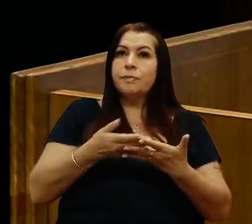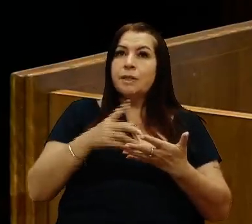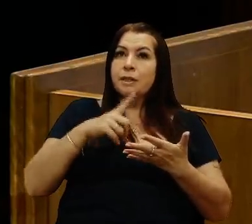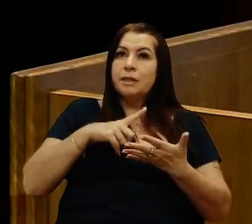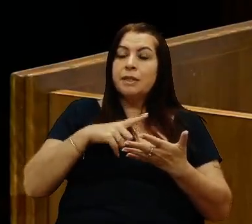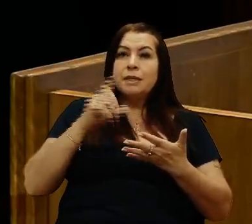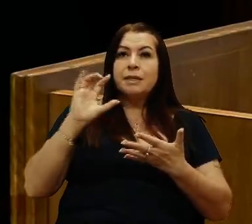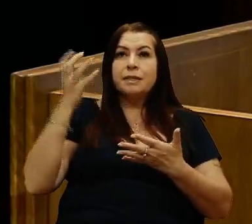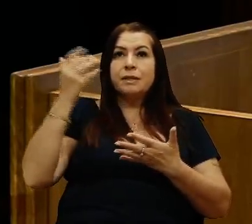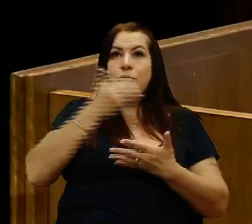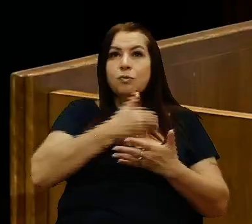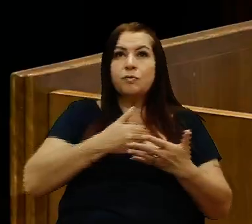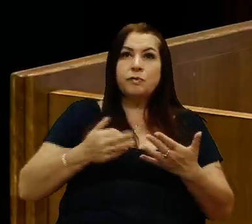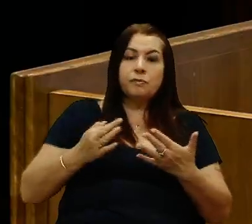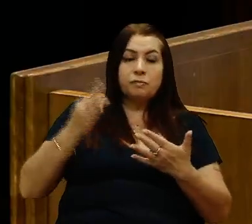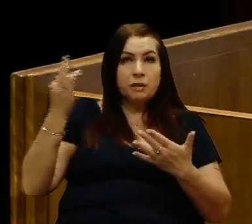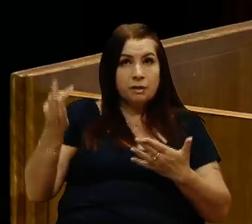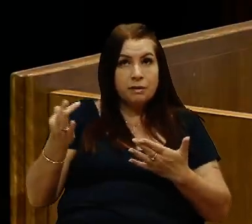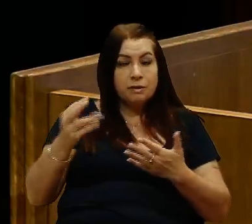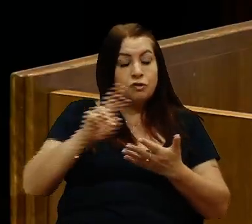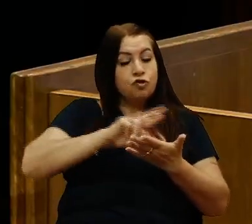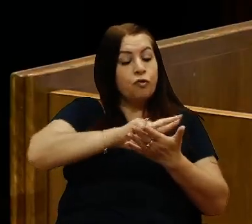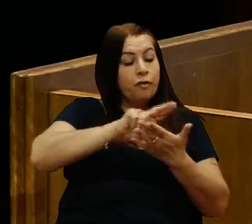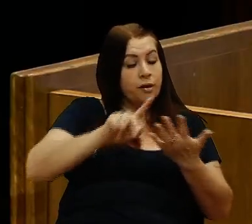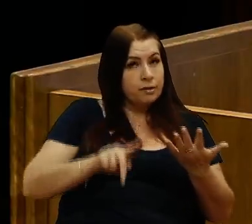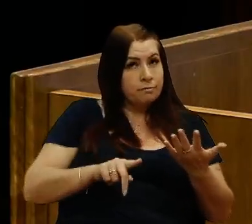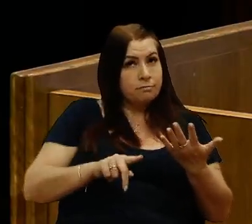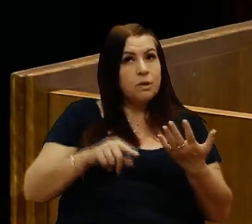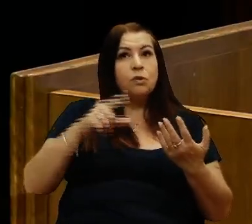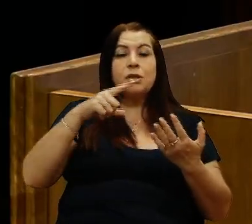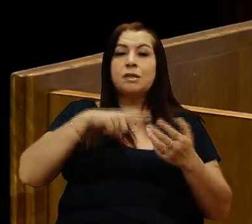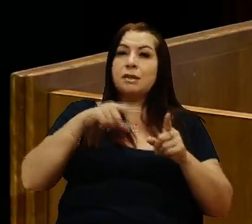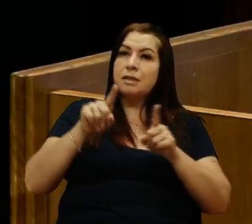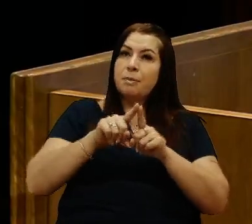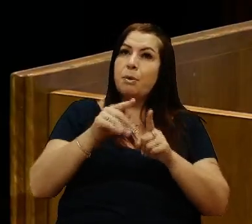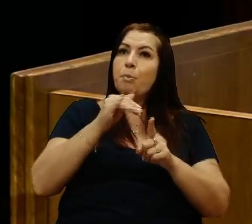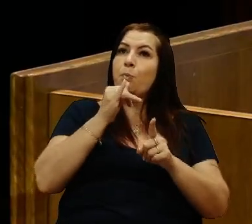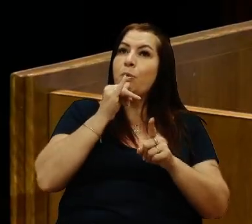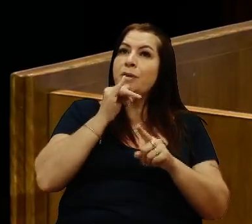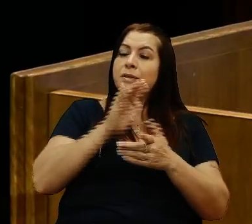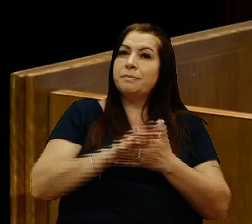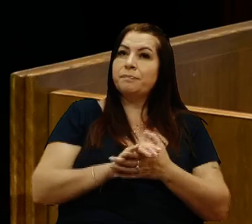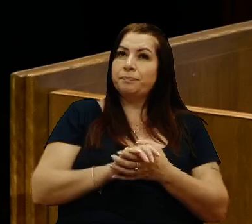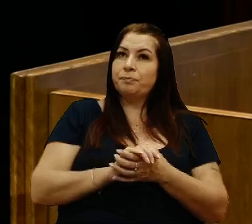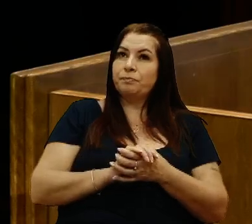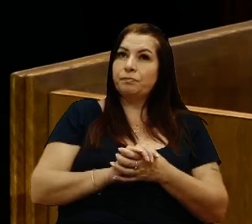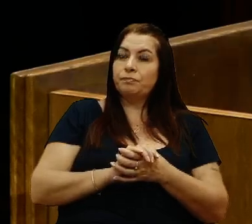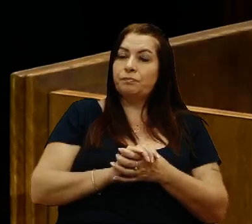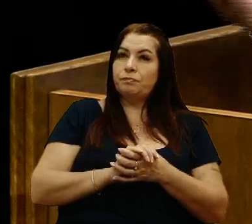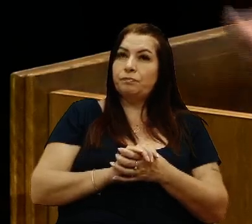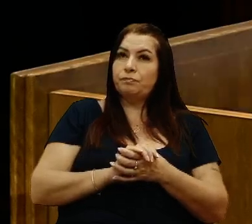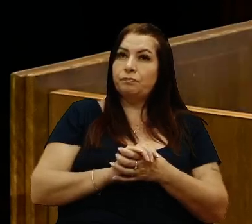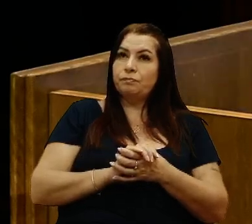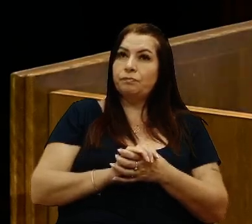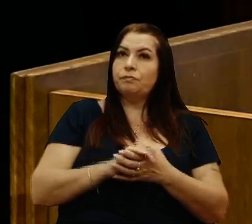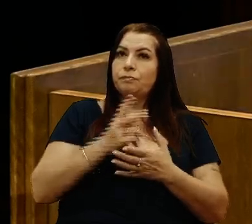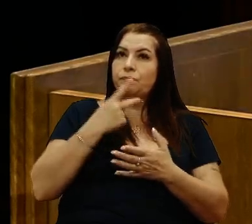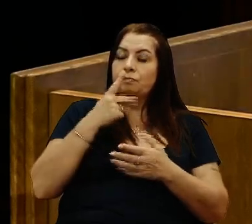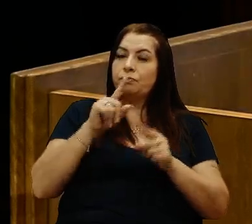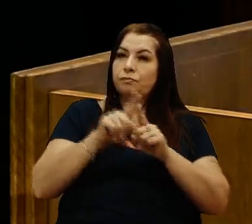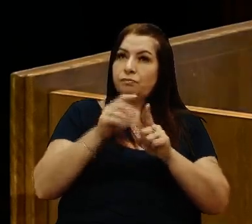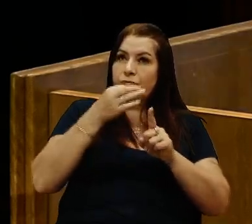governo federal. Vários. Nós temos a questão, por exemplo, que eu até vou fazer um comentário aqui